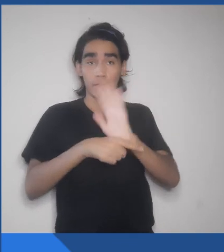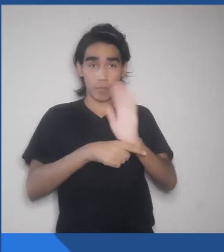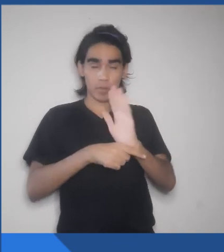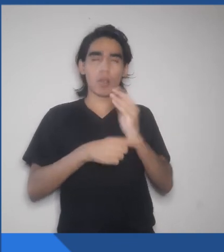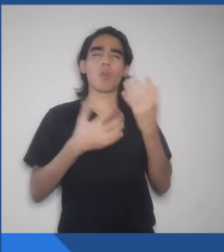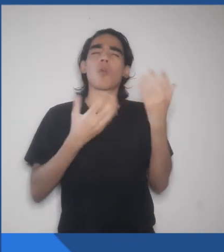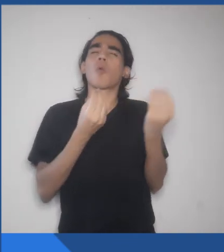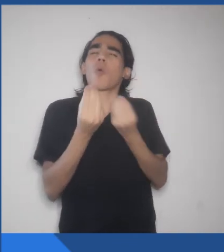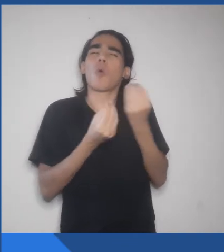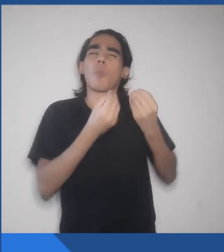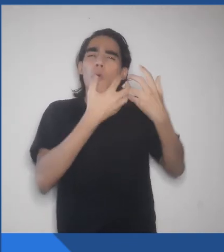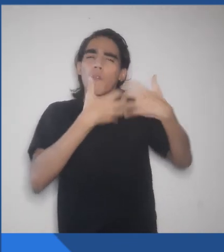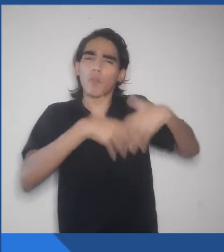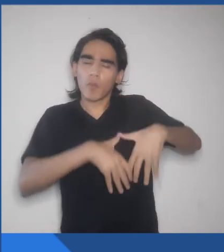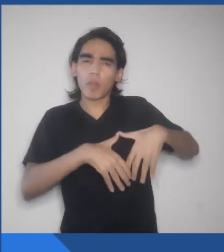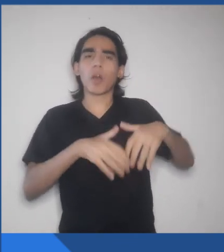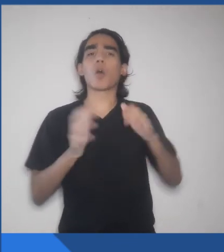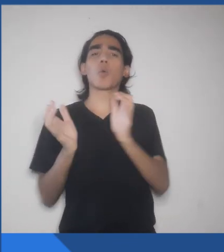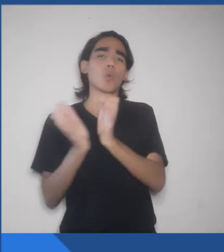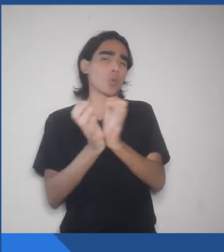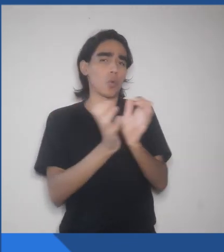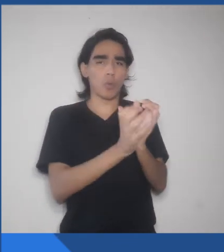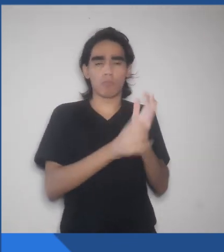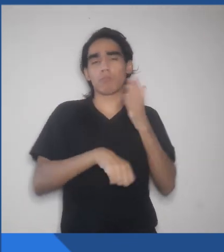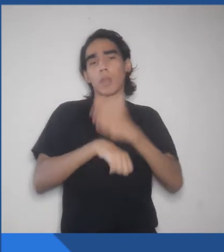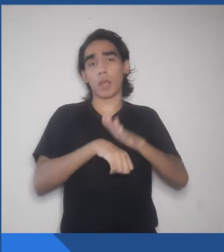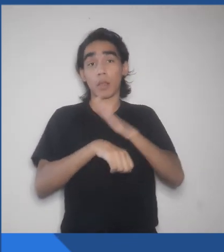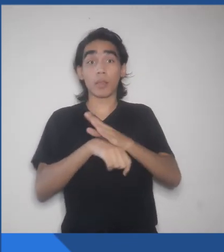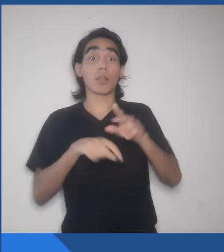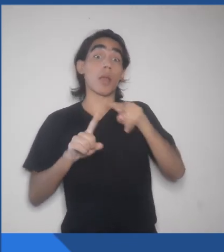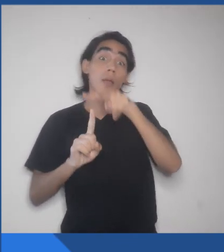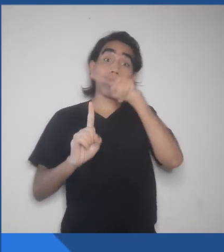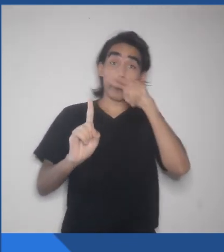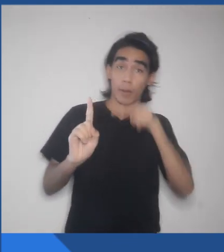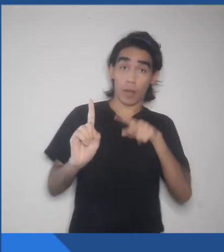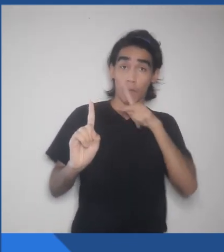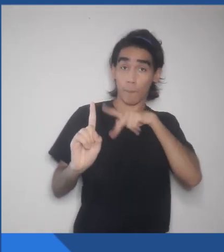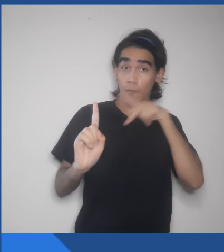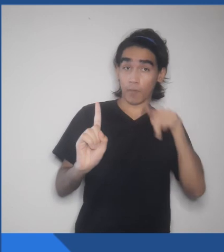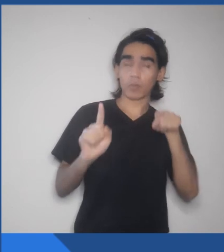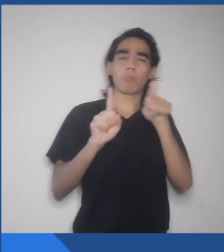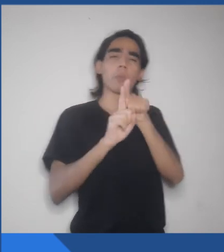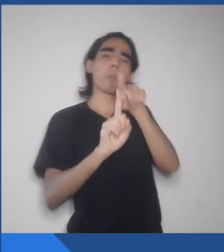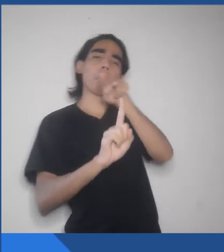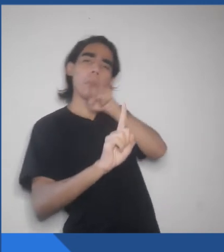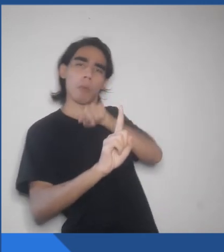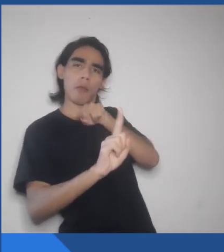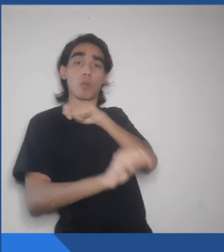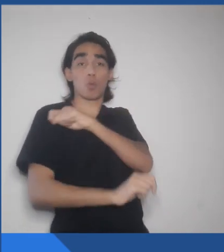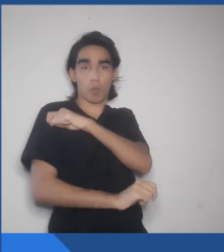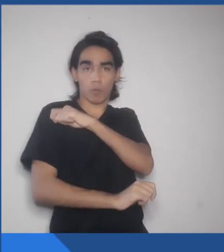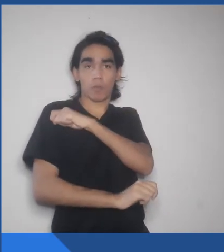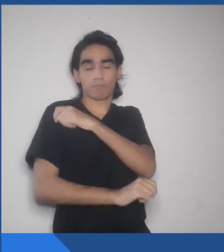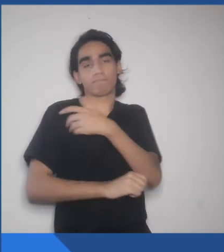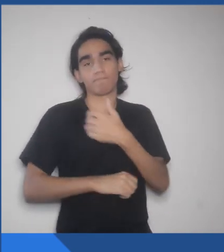como é que é o funcionamento dos grupos na prática, tanto na perspectiva do professor quanto na